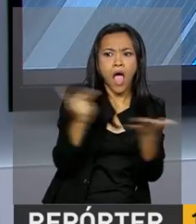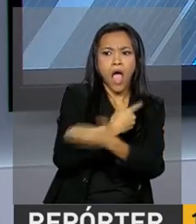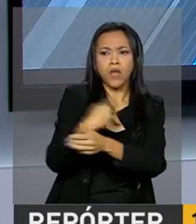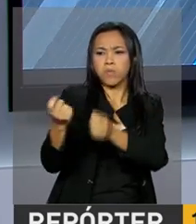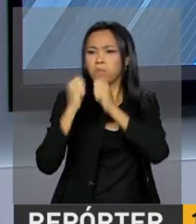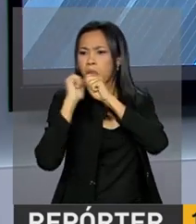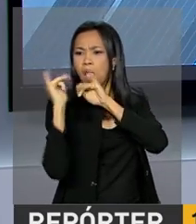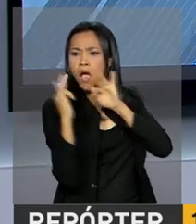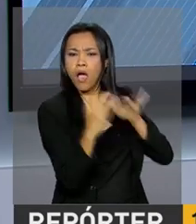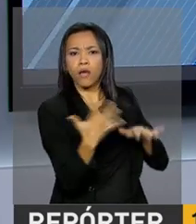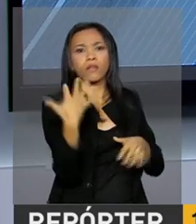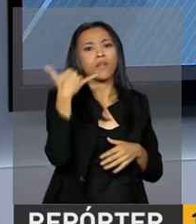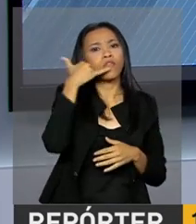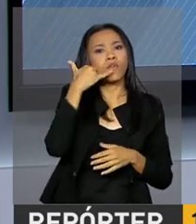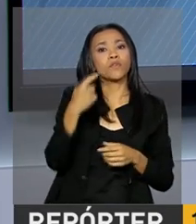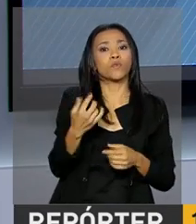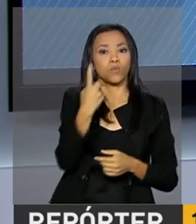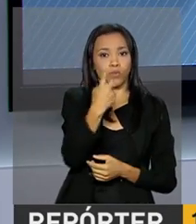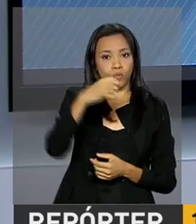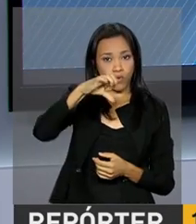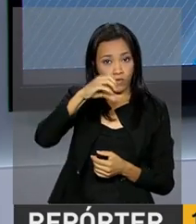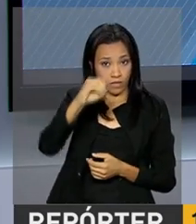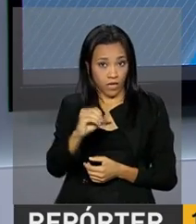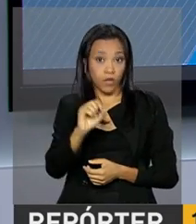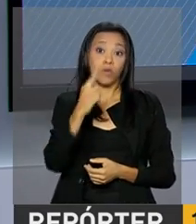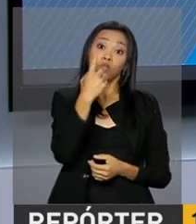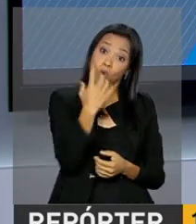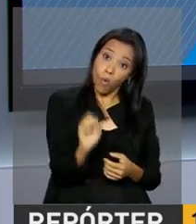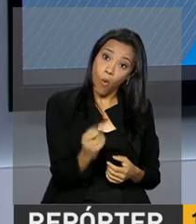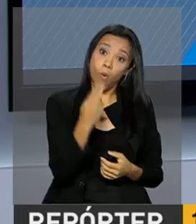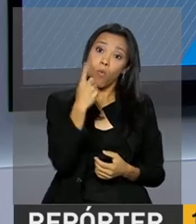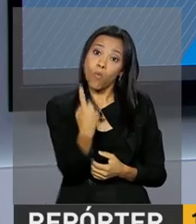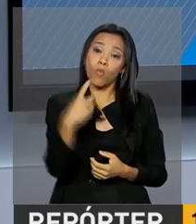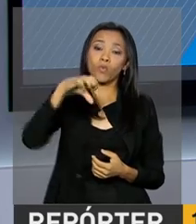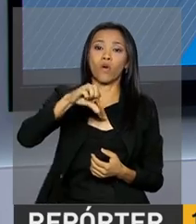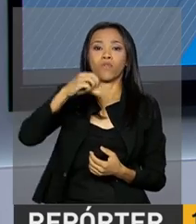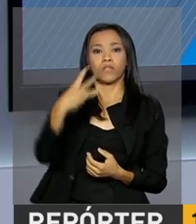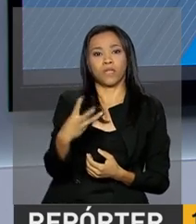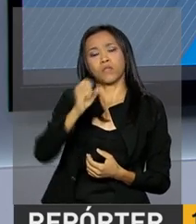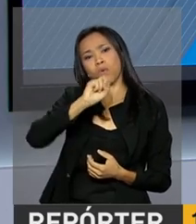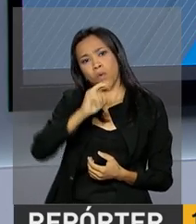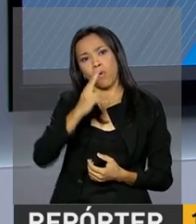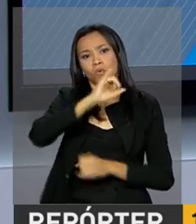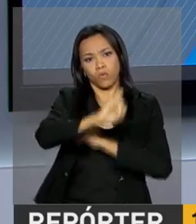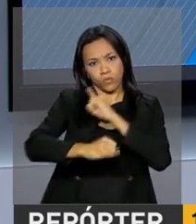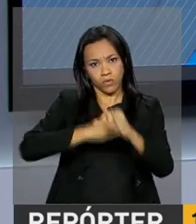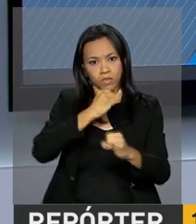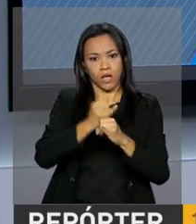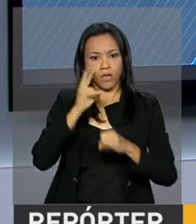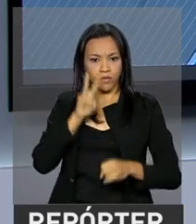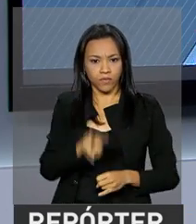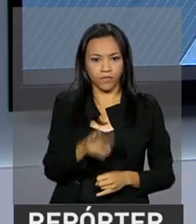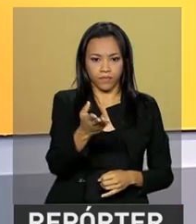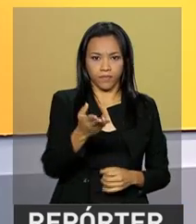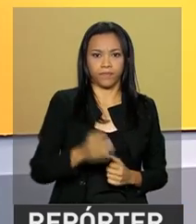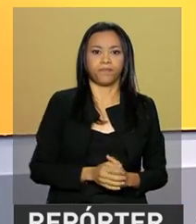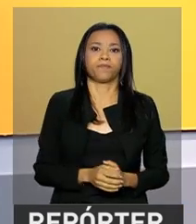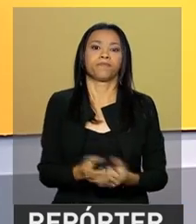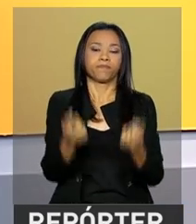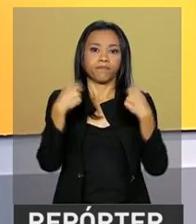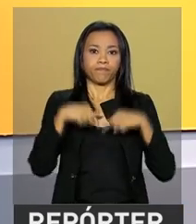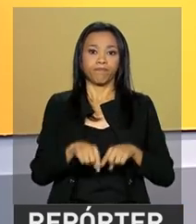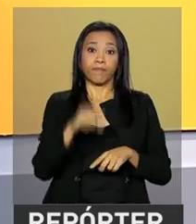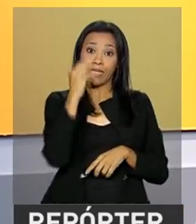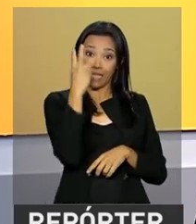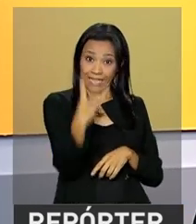o telefones 190 e 193 ou pelo site do Cipa na internet e